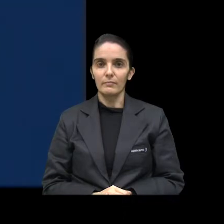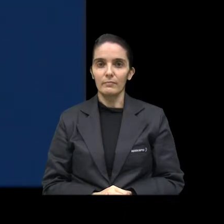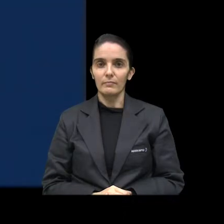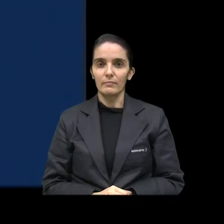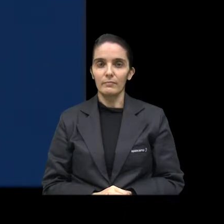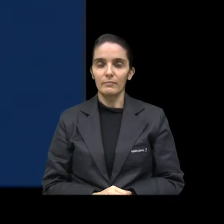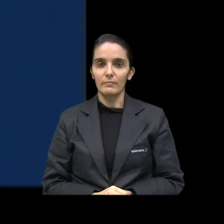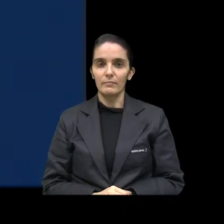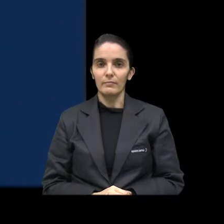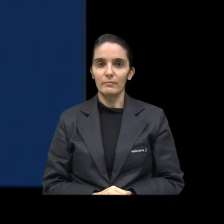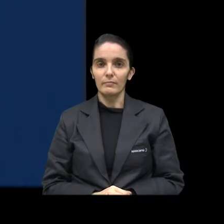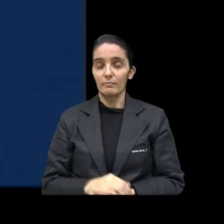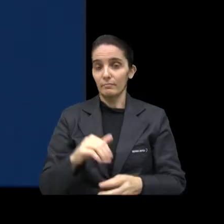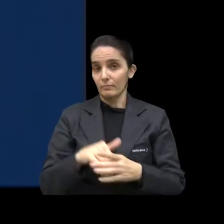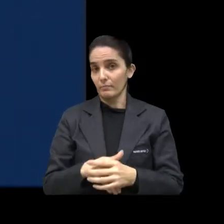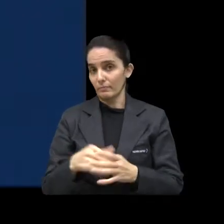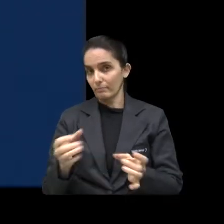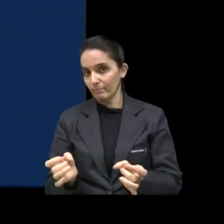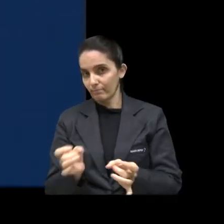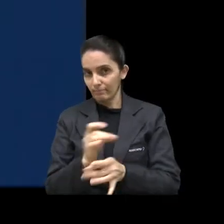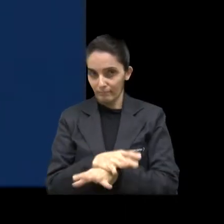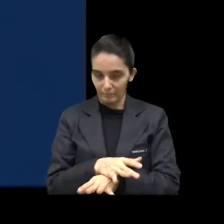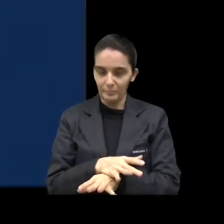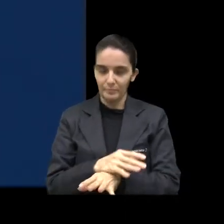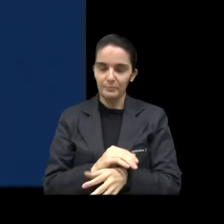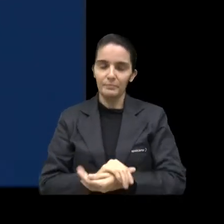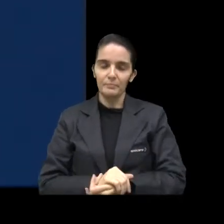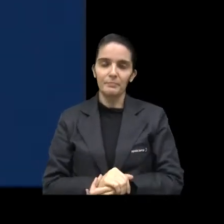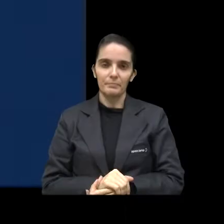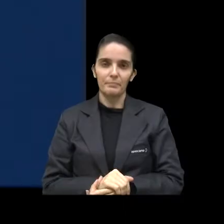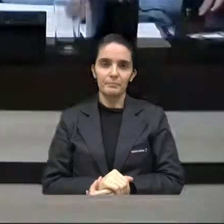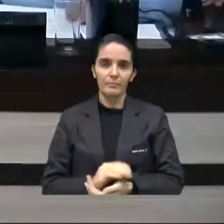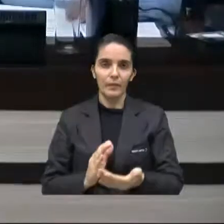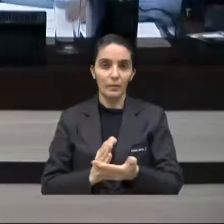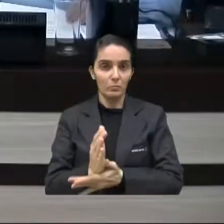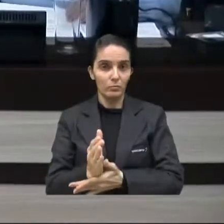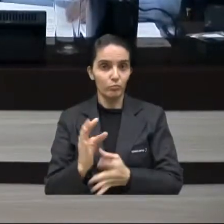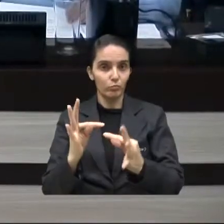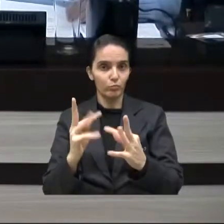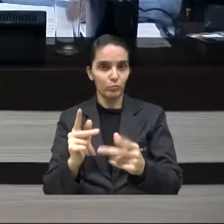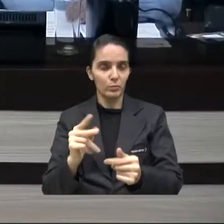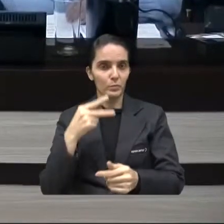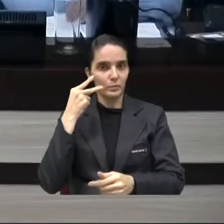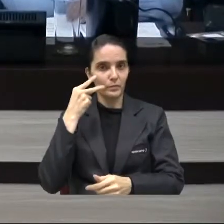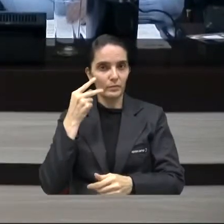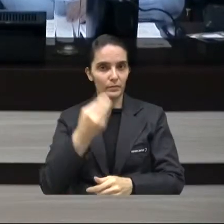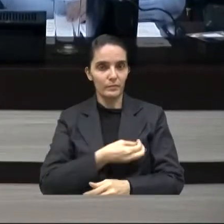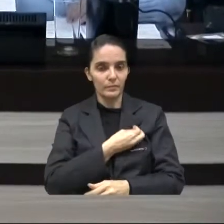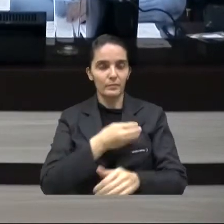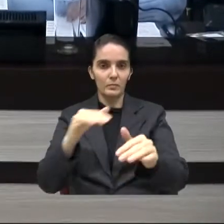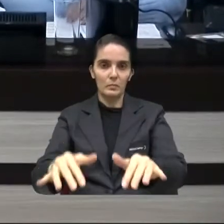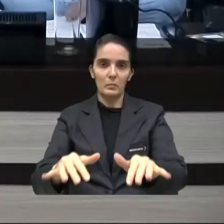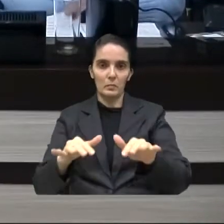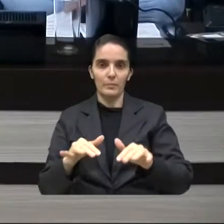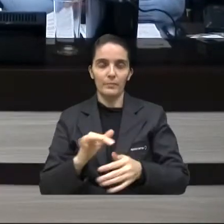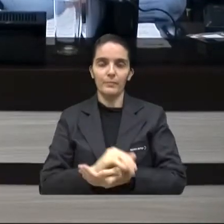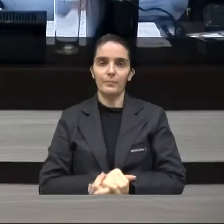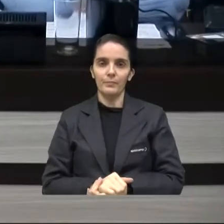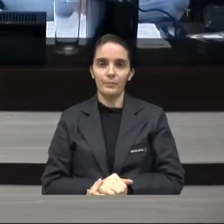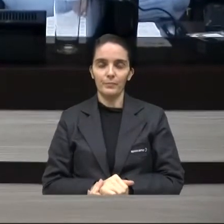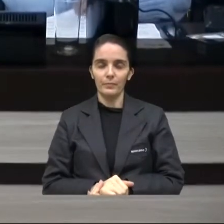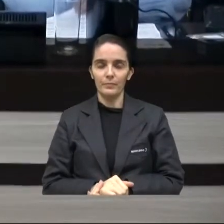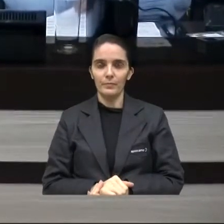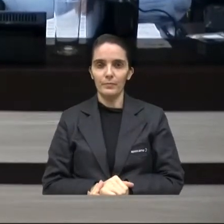Está encerrada a votação. A moção foi aprovada por todos os vereadores presentes no